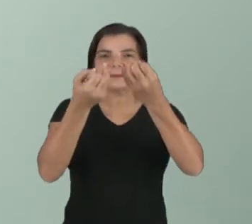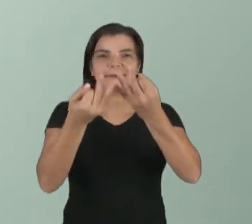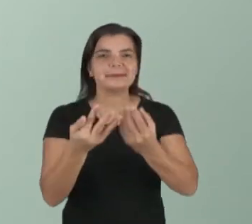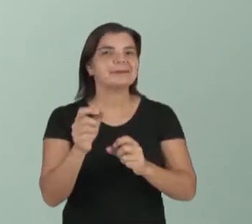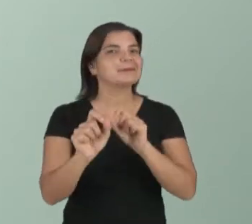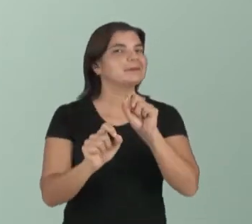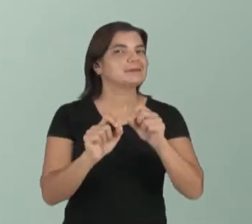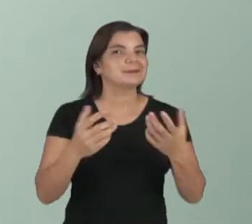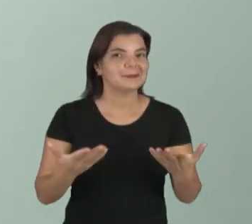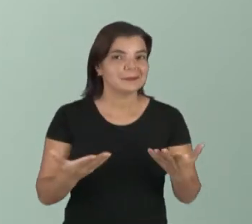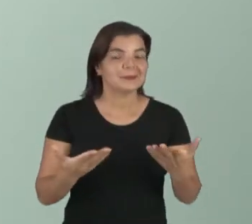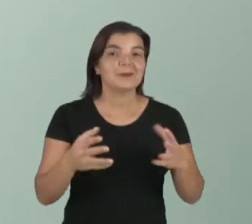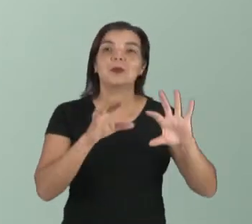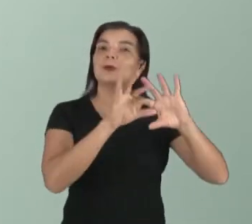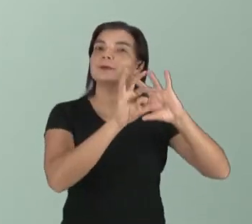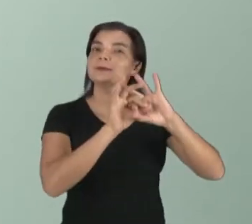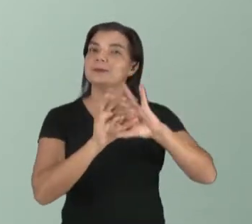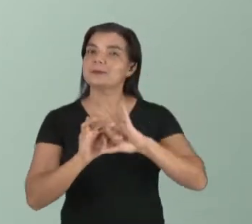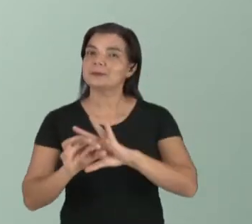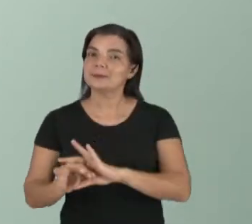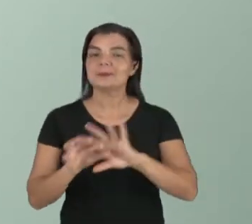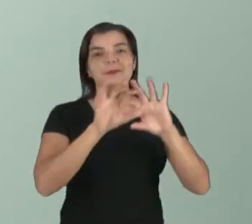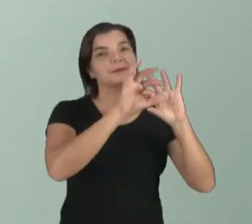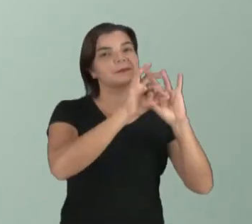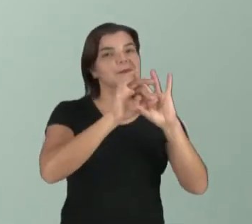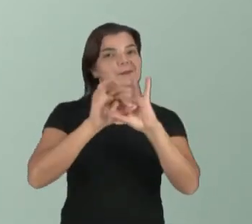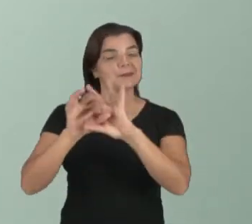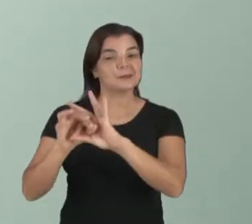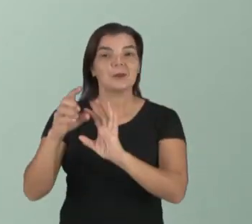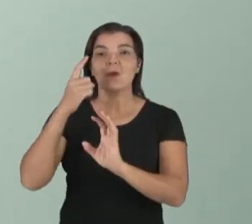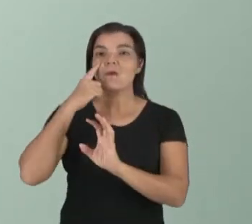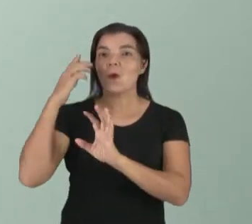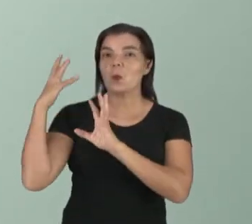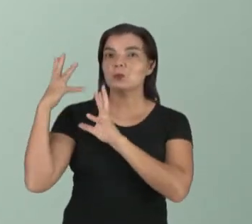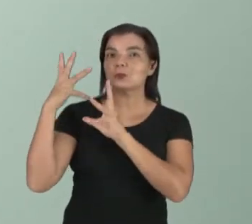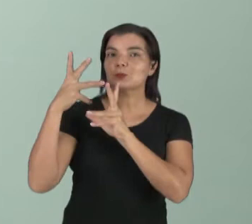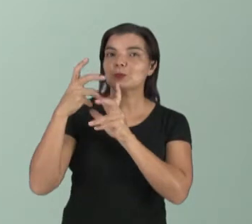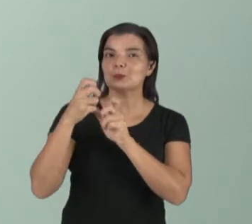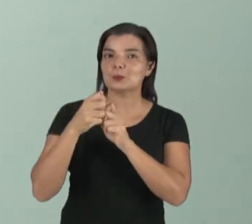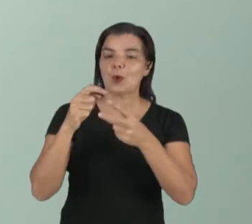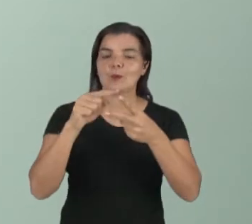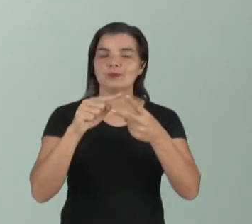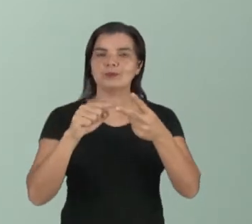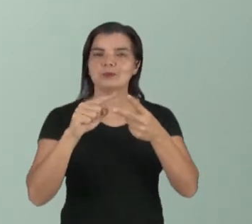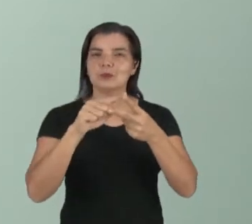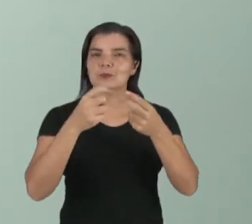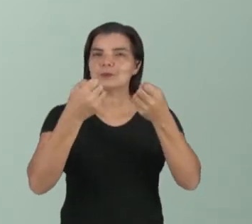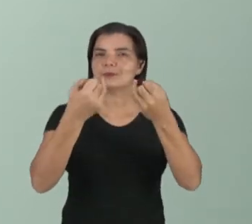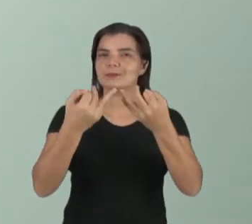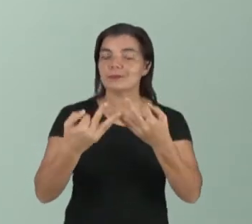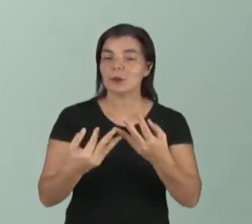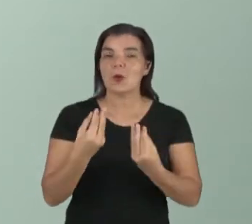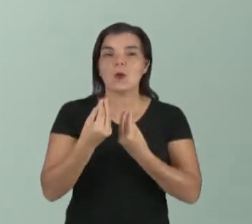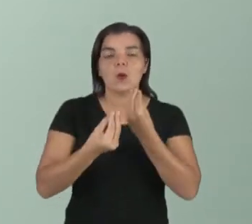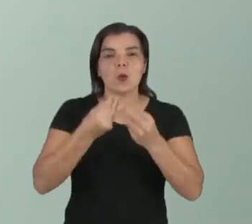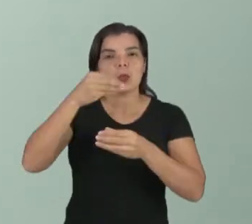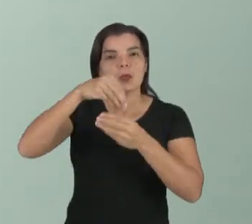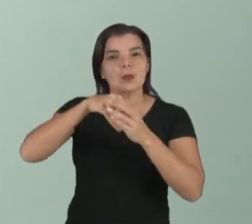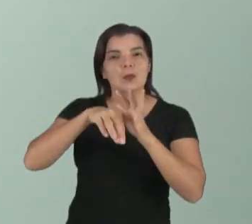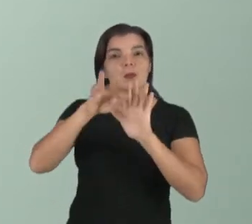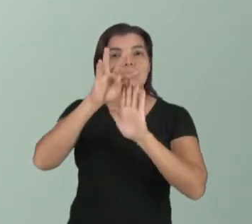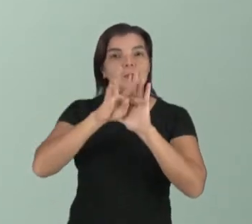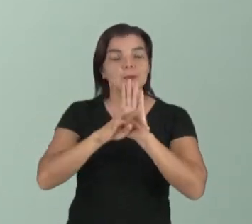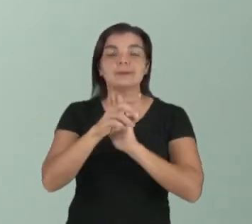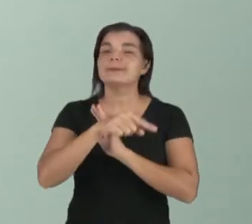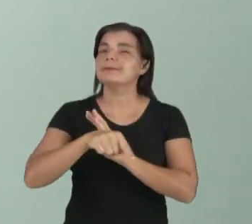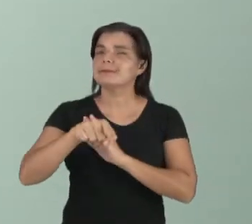falar sobre coesão e coerência. Vamos relembrar esses dois conceitos, como eles funcionam dentro do texto.